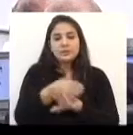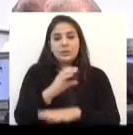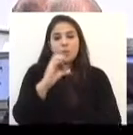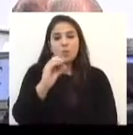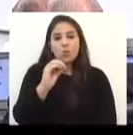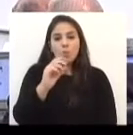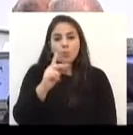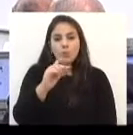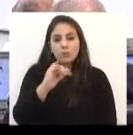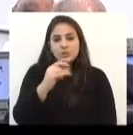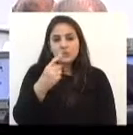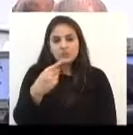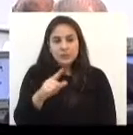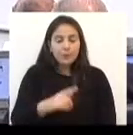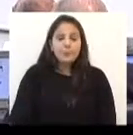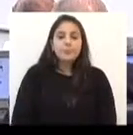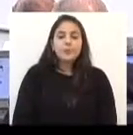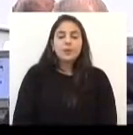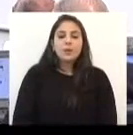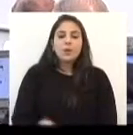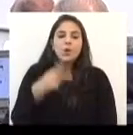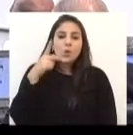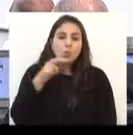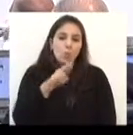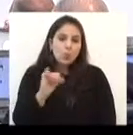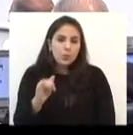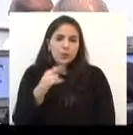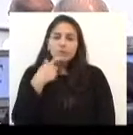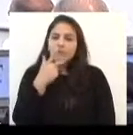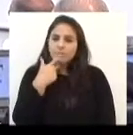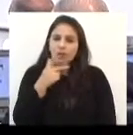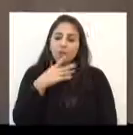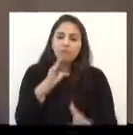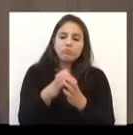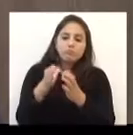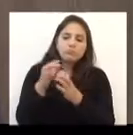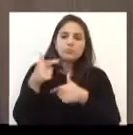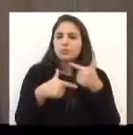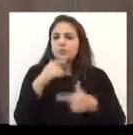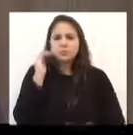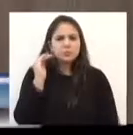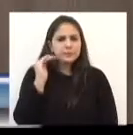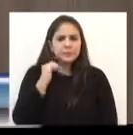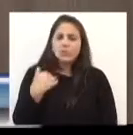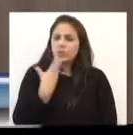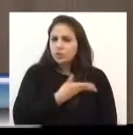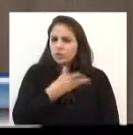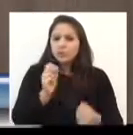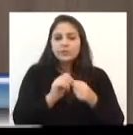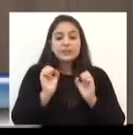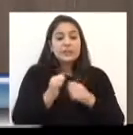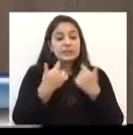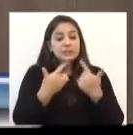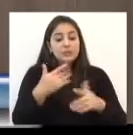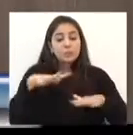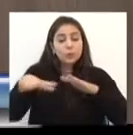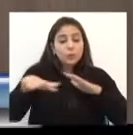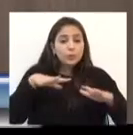o vereador Rui Lorenzato afirma que o grupo trabalha em sintonia. Estamos fazendo ações,